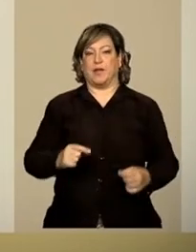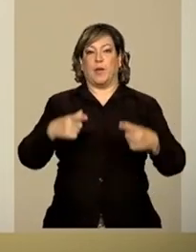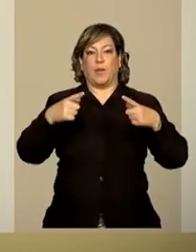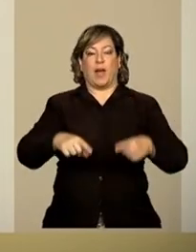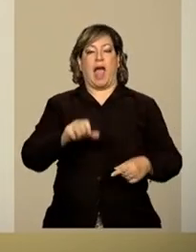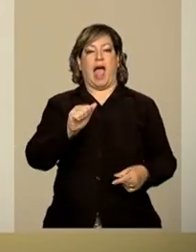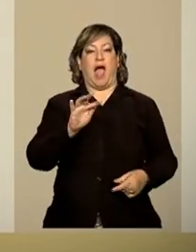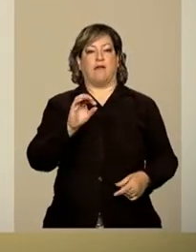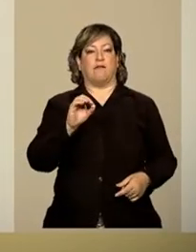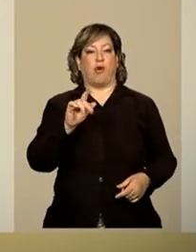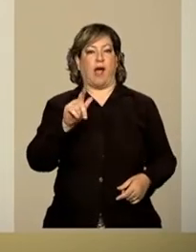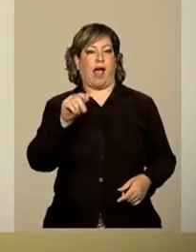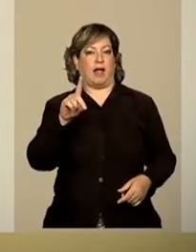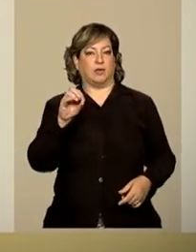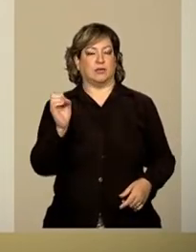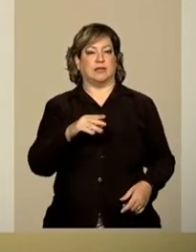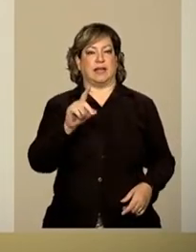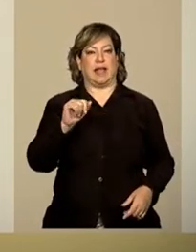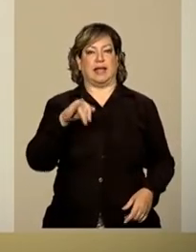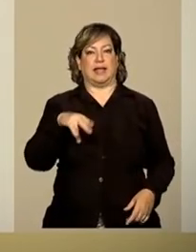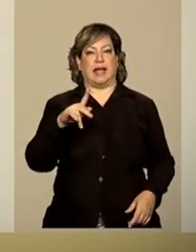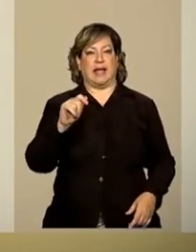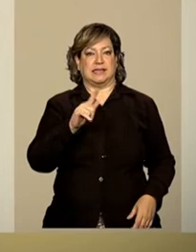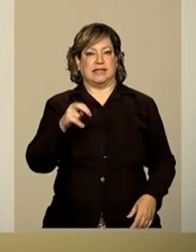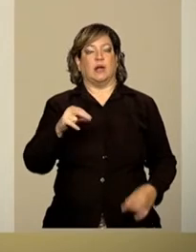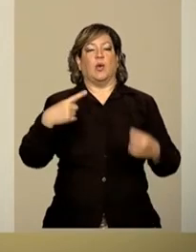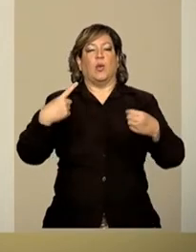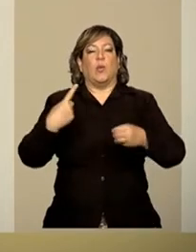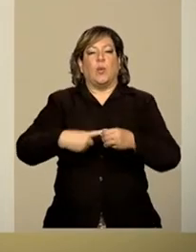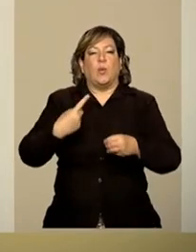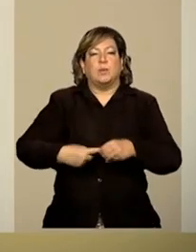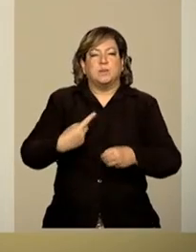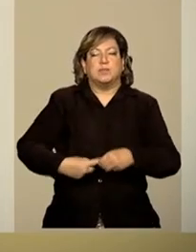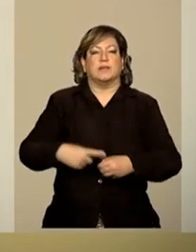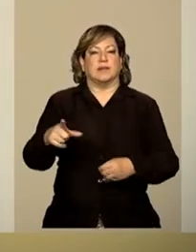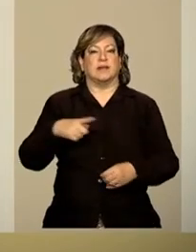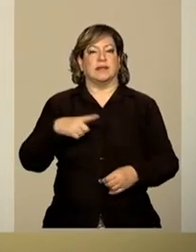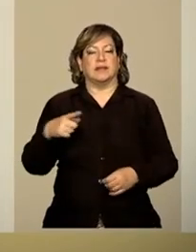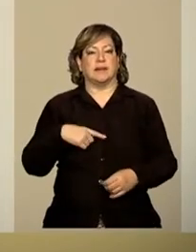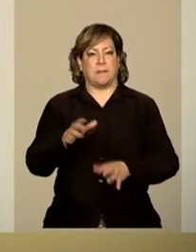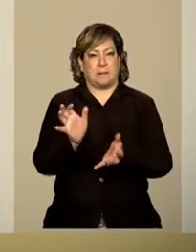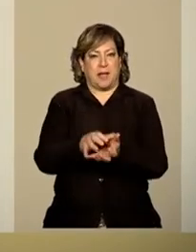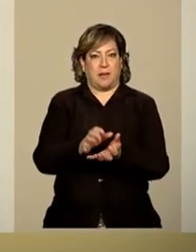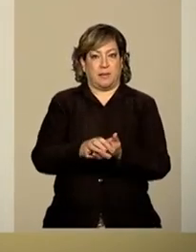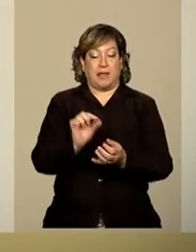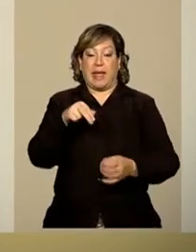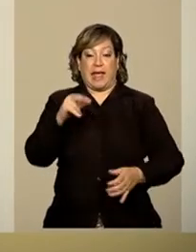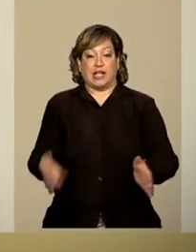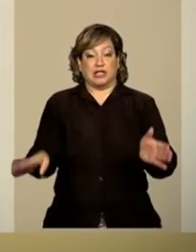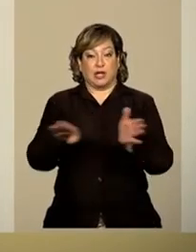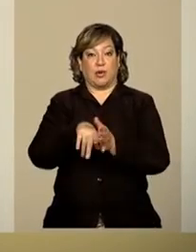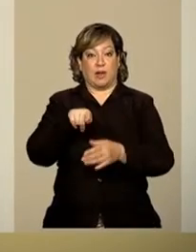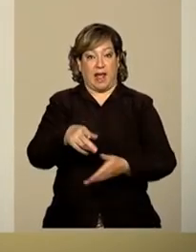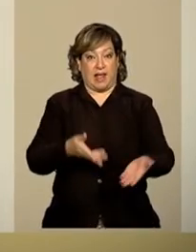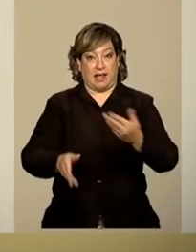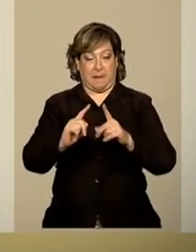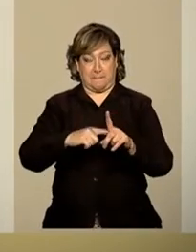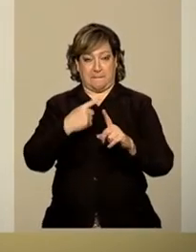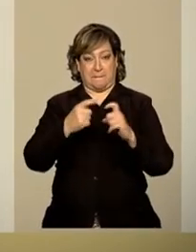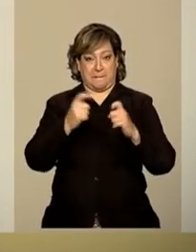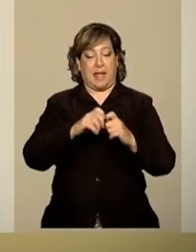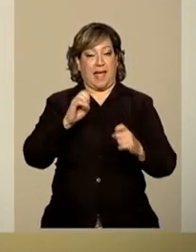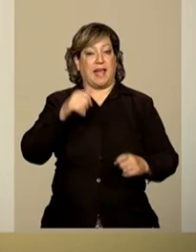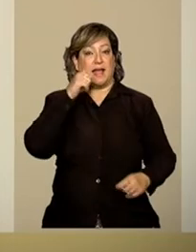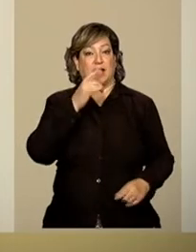lá de Afogados da Ingazeira no interior de Pernambuco quem chegou lá para atender no posto de saúde da cidade pelo Mais